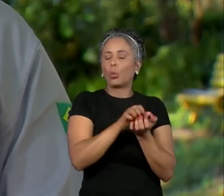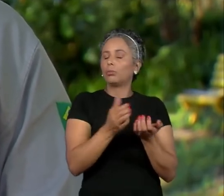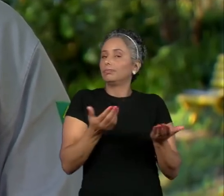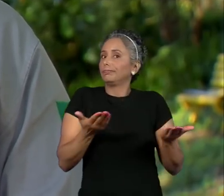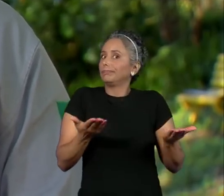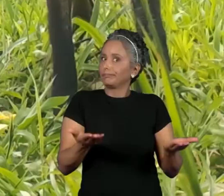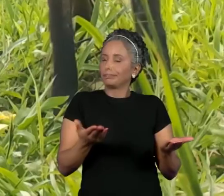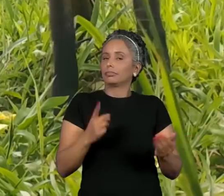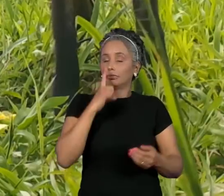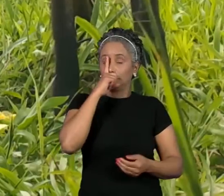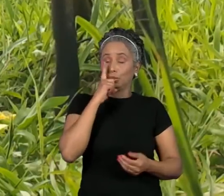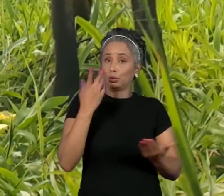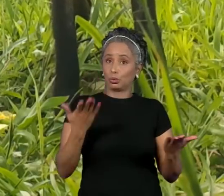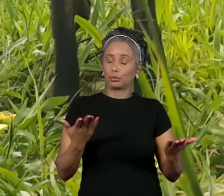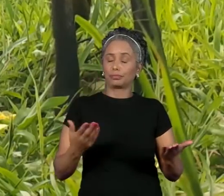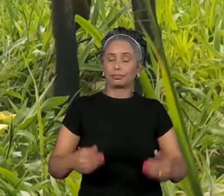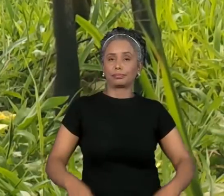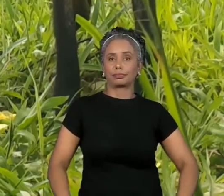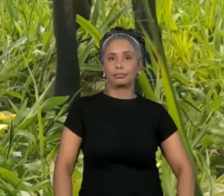sensibiliza para doenças.